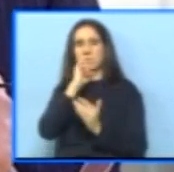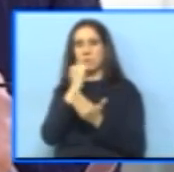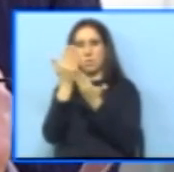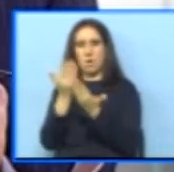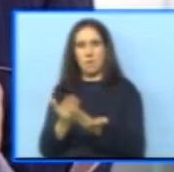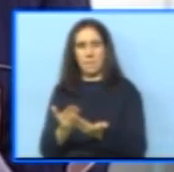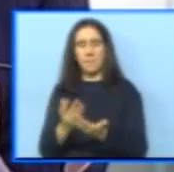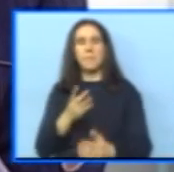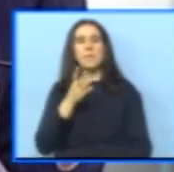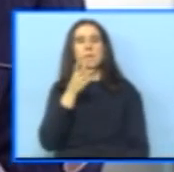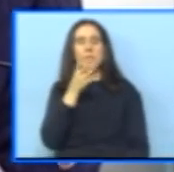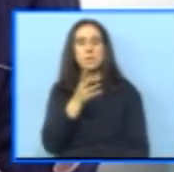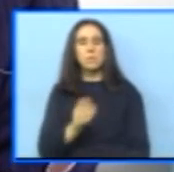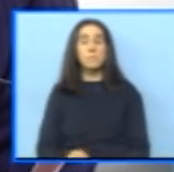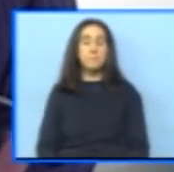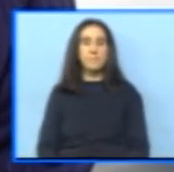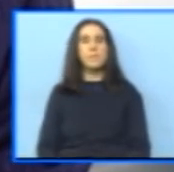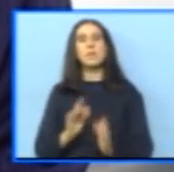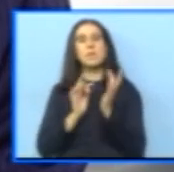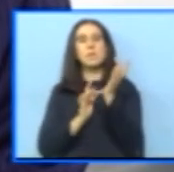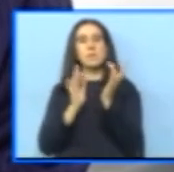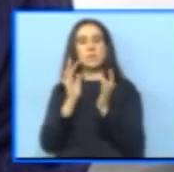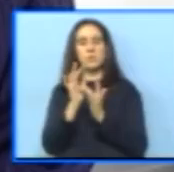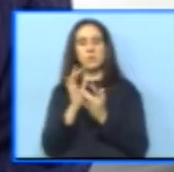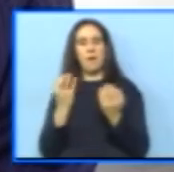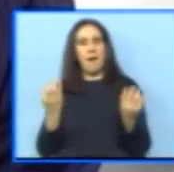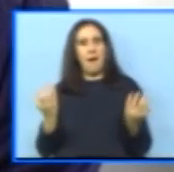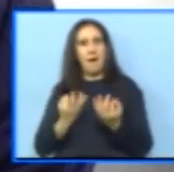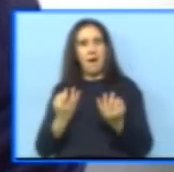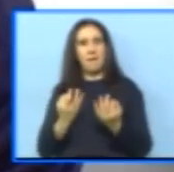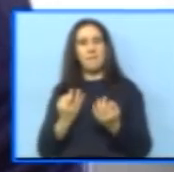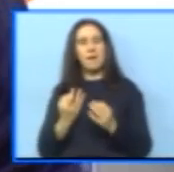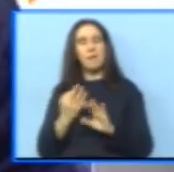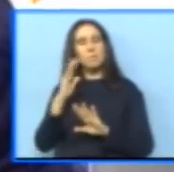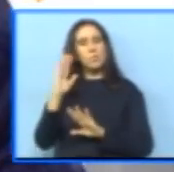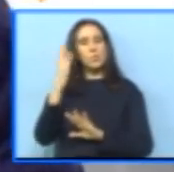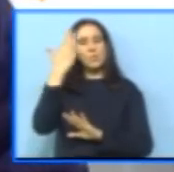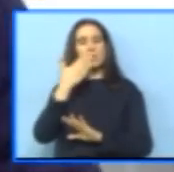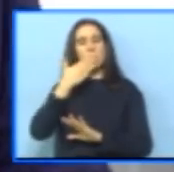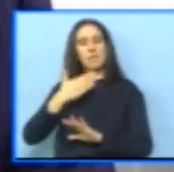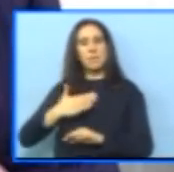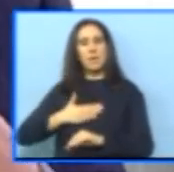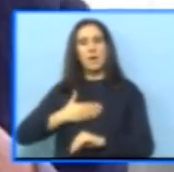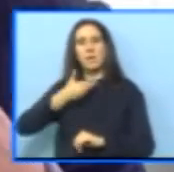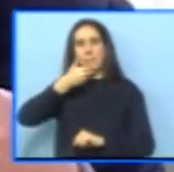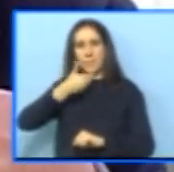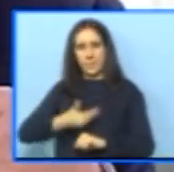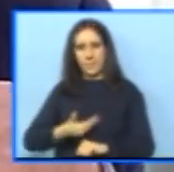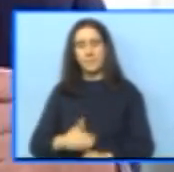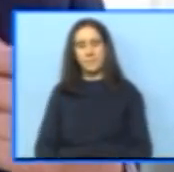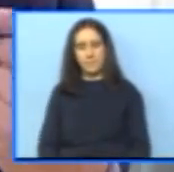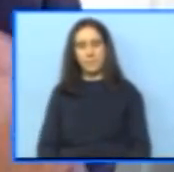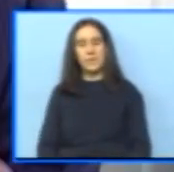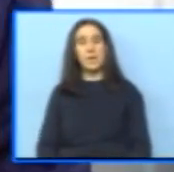Como que dizendo, Cristo é, de facto, a personificação dessa sabedoria. O judaísmo do